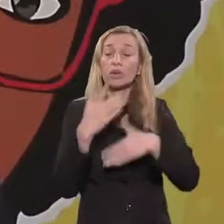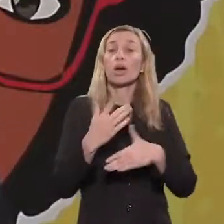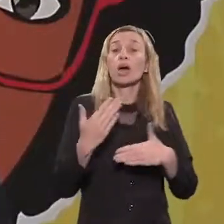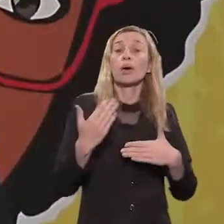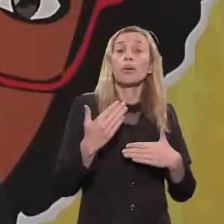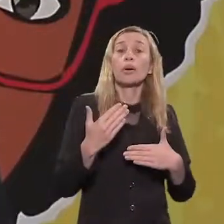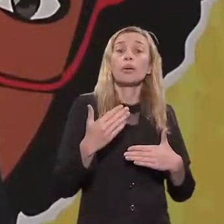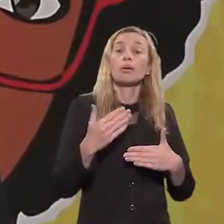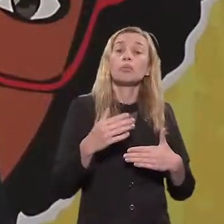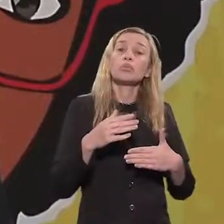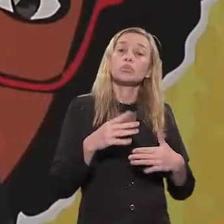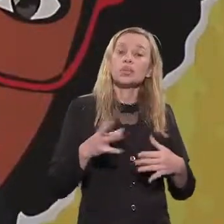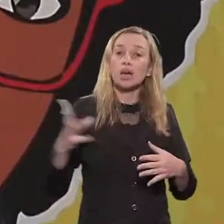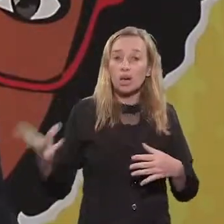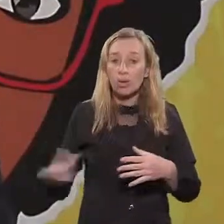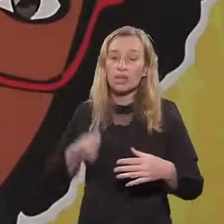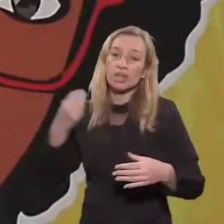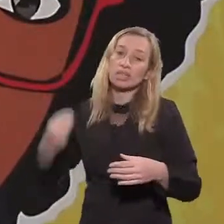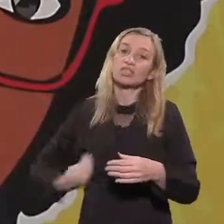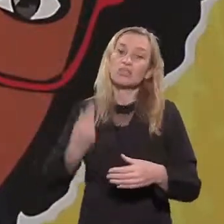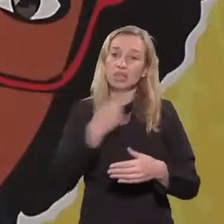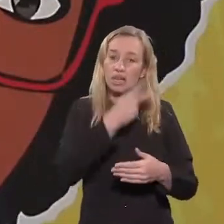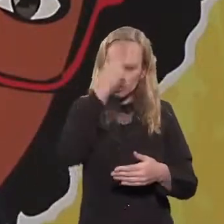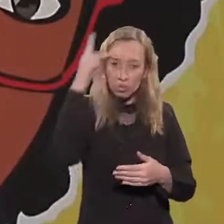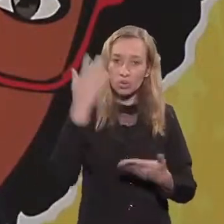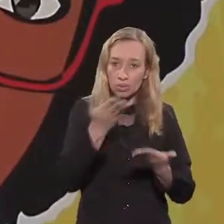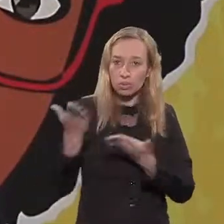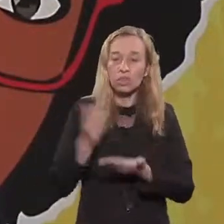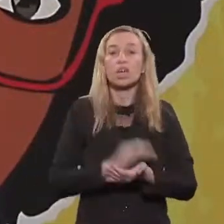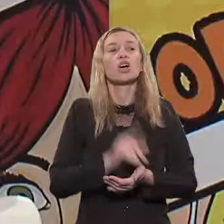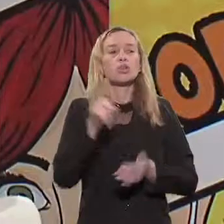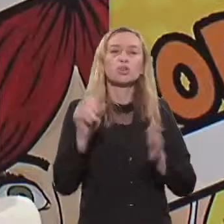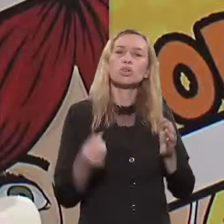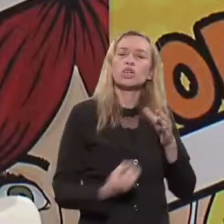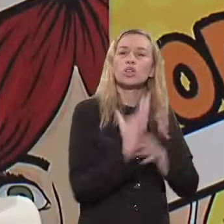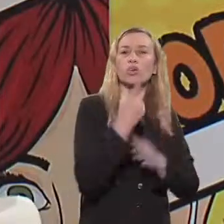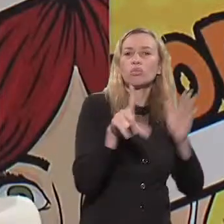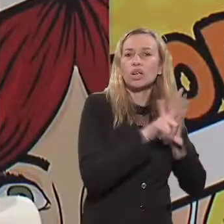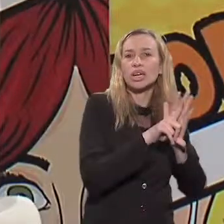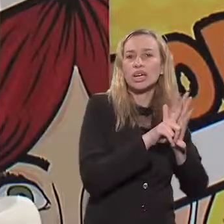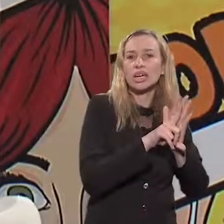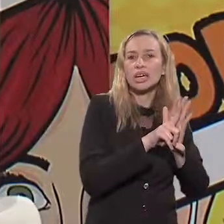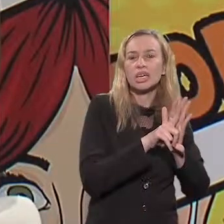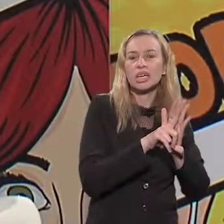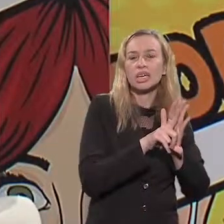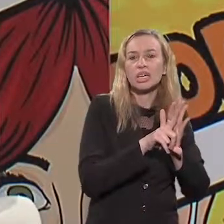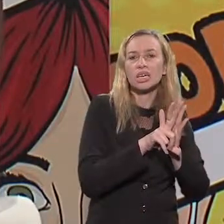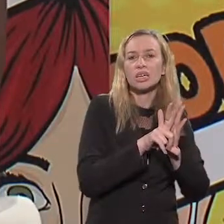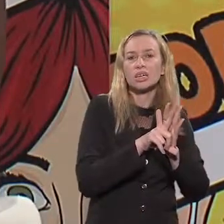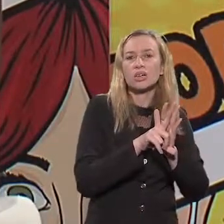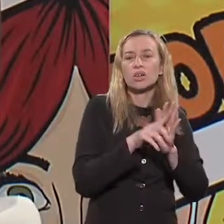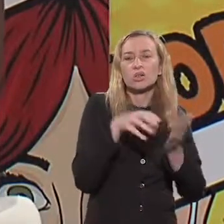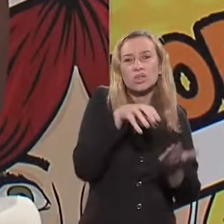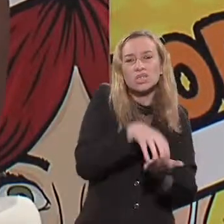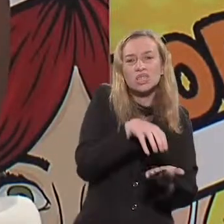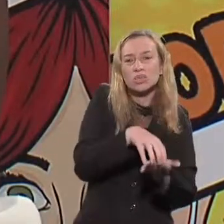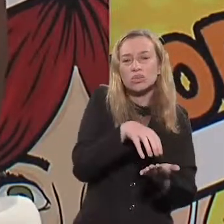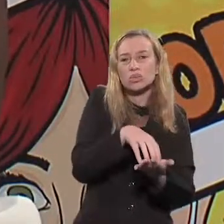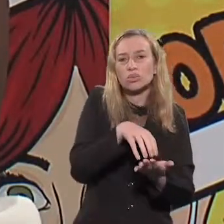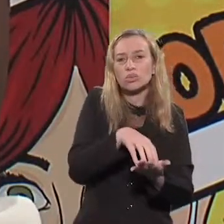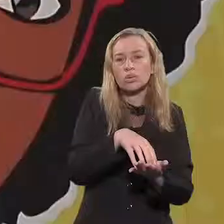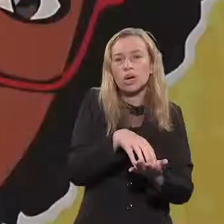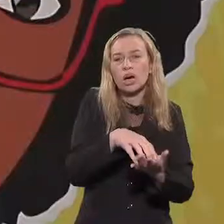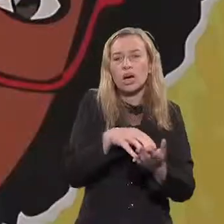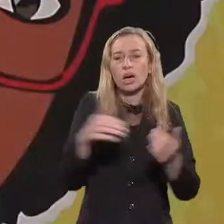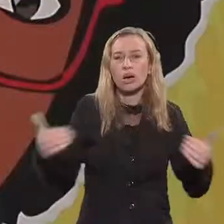gente poder dar qualidade de vida para essas pessoas. Né? Sim. O senhor criou também uma lei com relação a um censo para